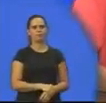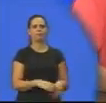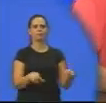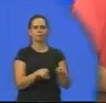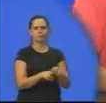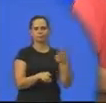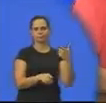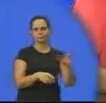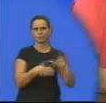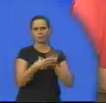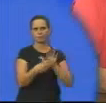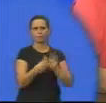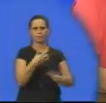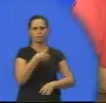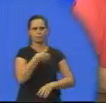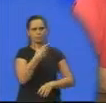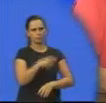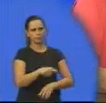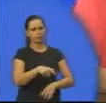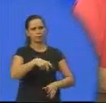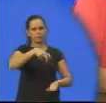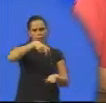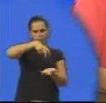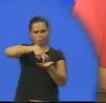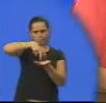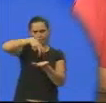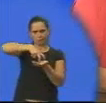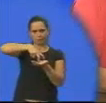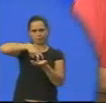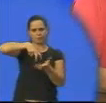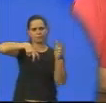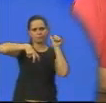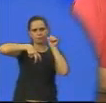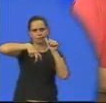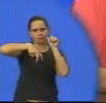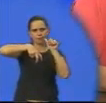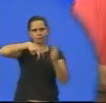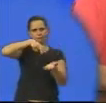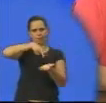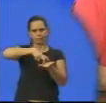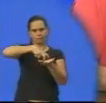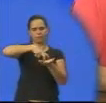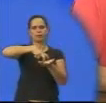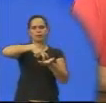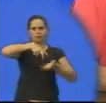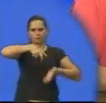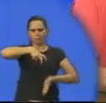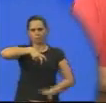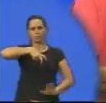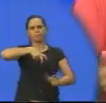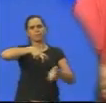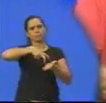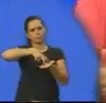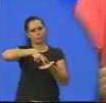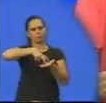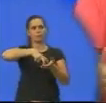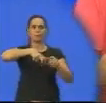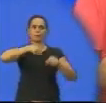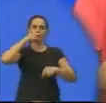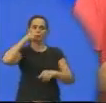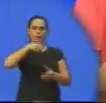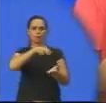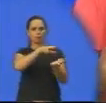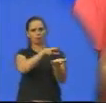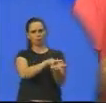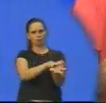Um outro tipo de parto é o parto de cócoras, não é? Em que é um parto natural, só que ao invés da mulher